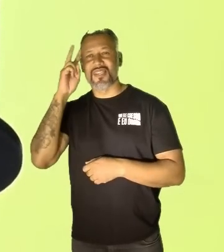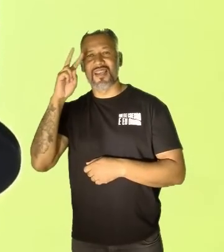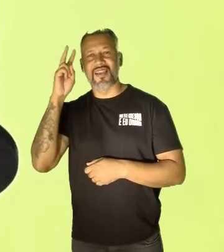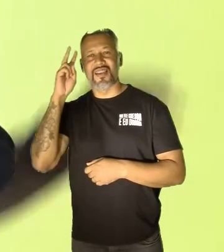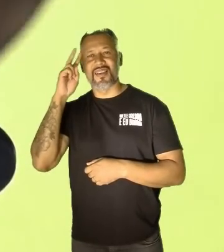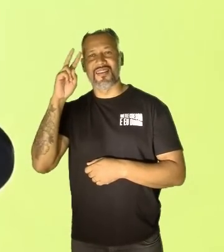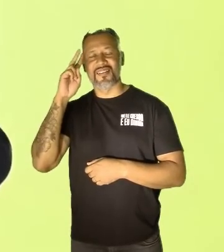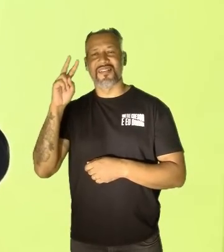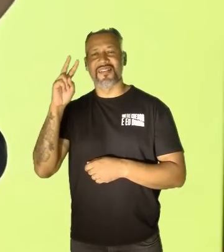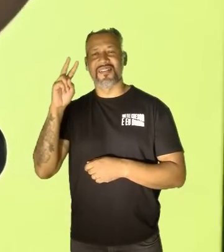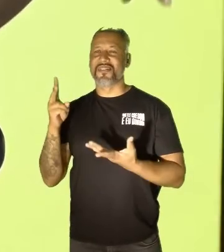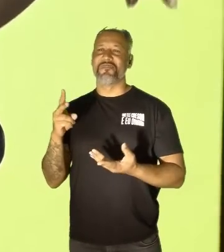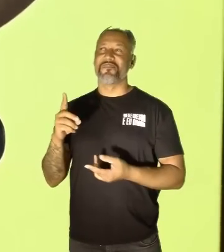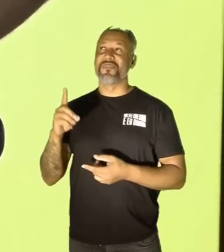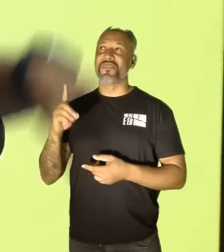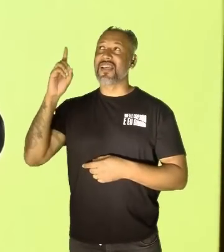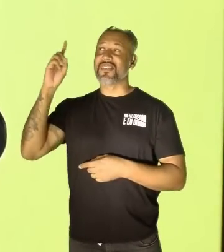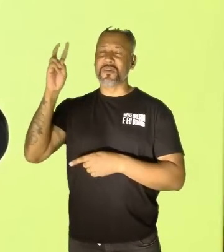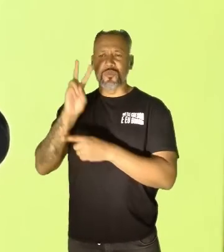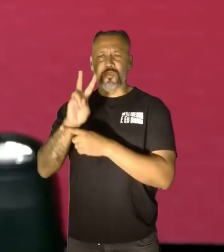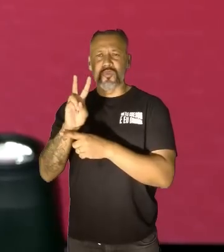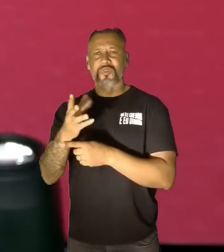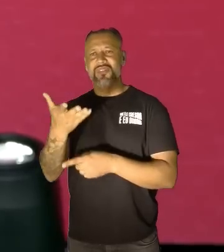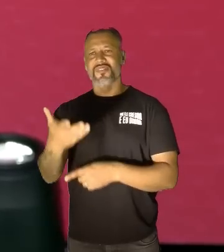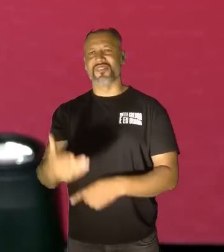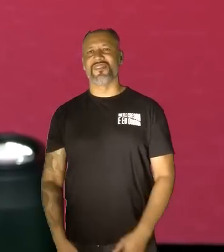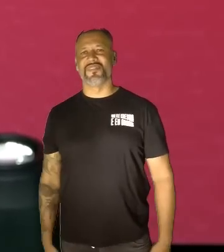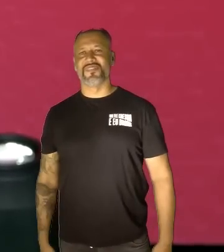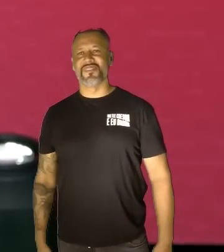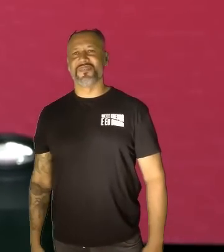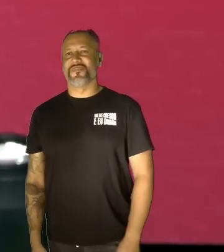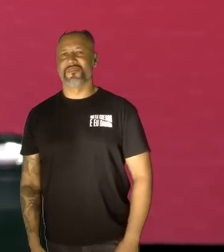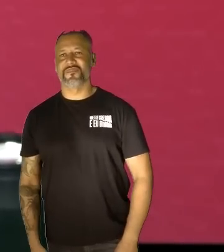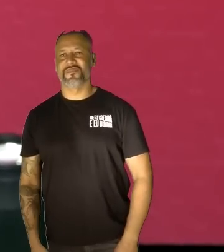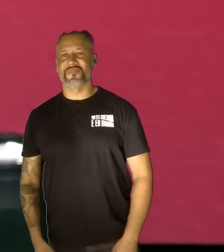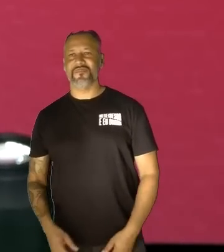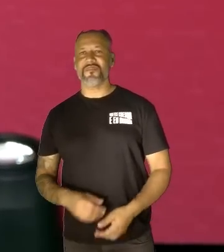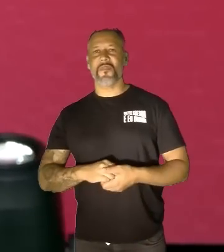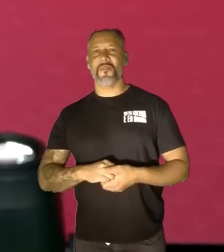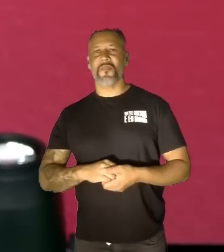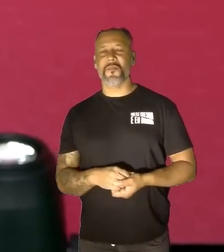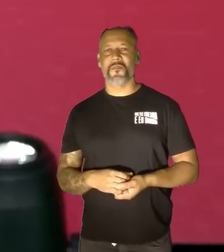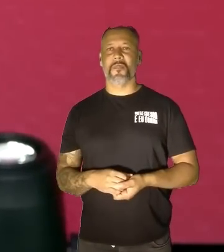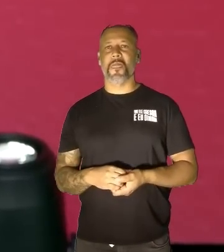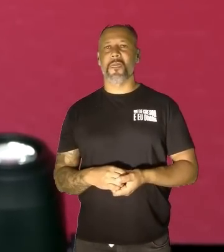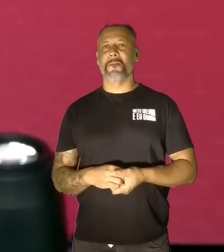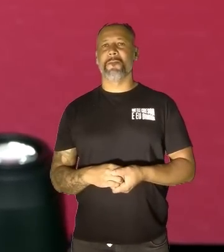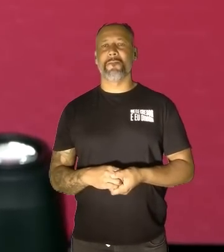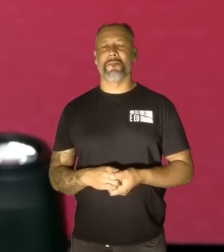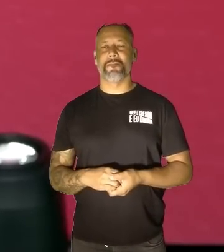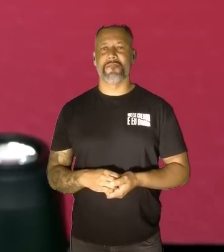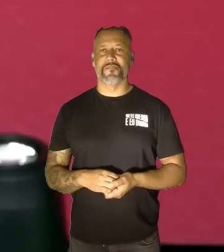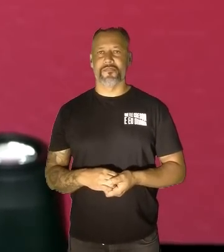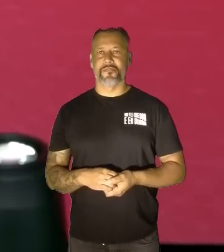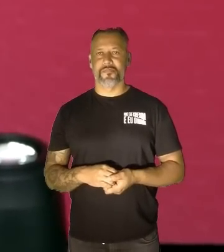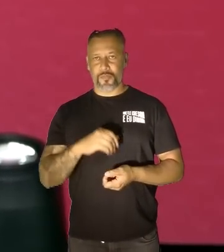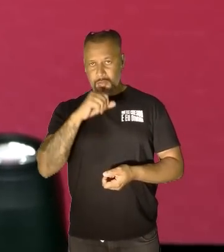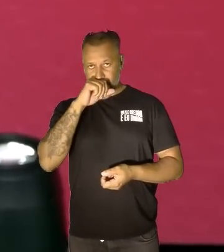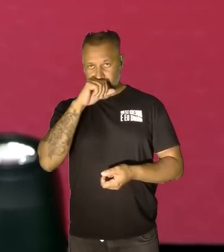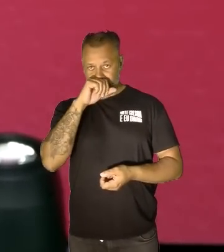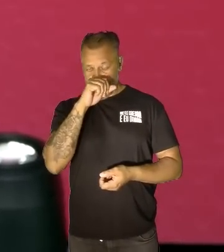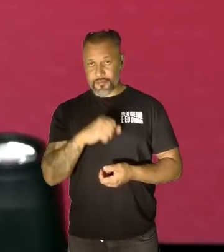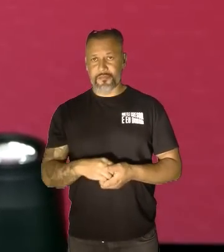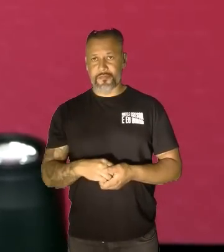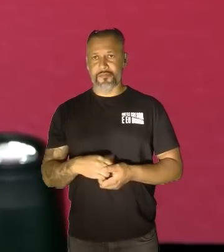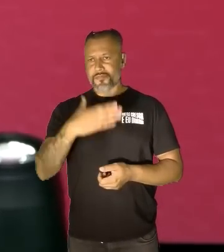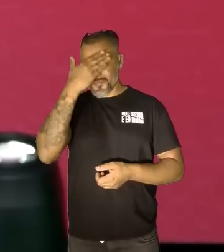mãe estéril, e lembre que quando você era pequenininho, tua mãe trazia estola sacerdotal para você todos os dias, e te vestia do futuro. Esqueça a